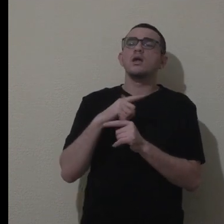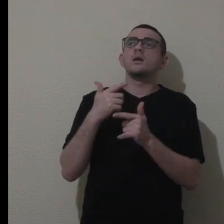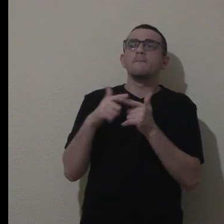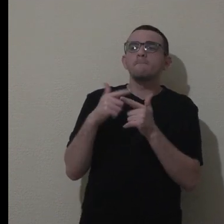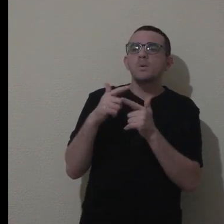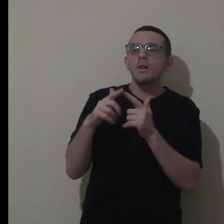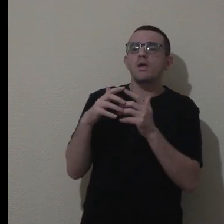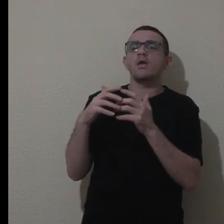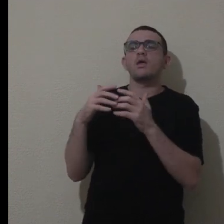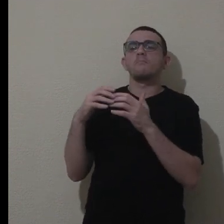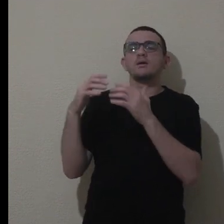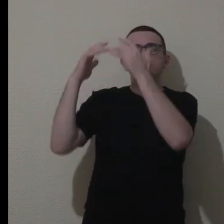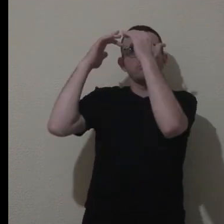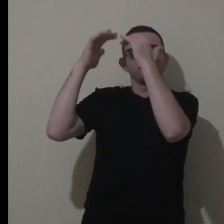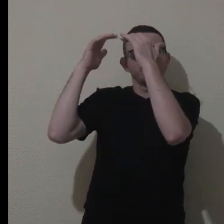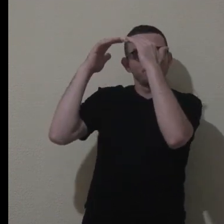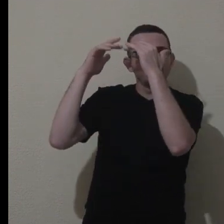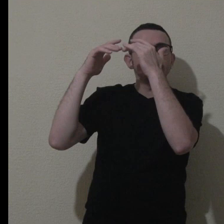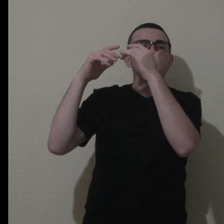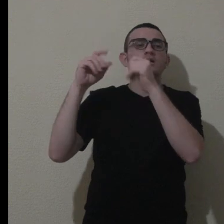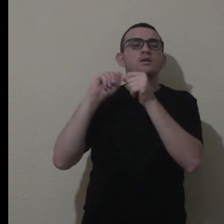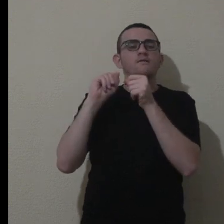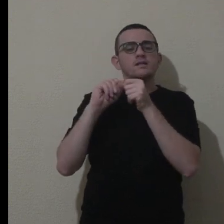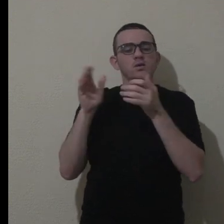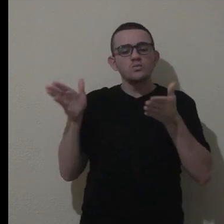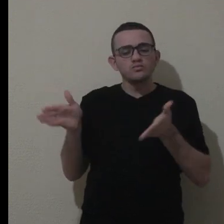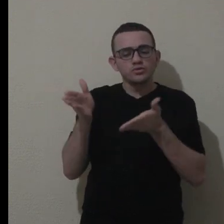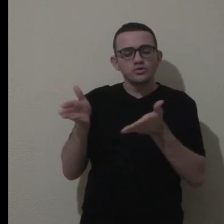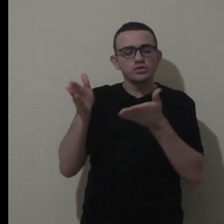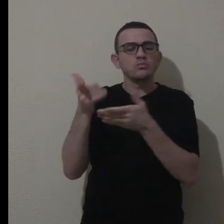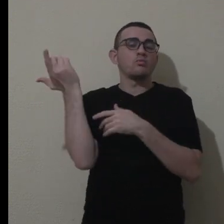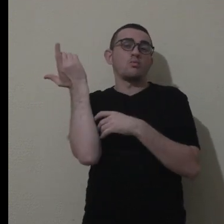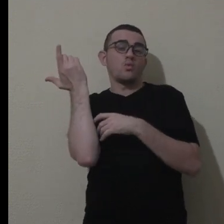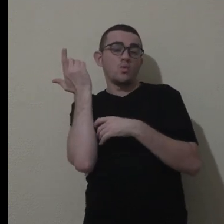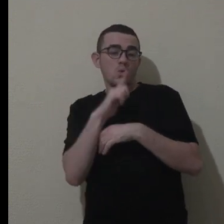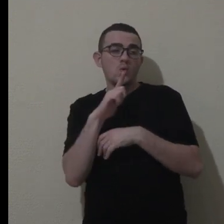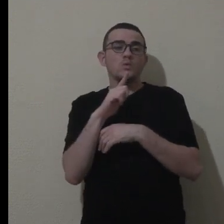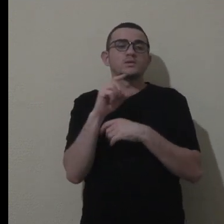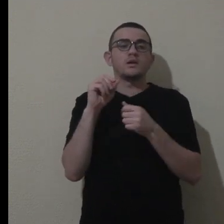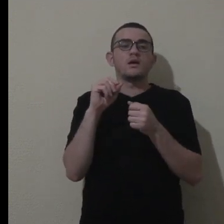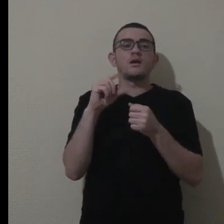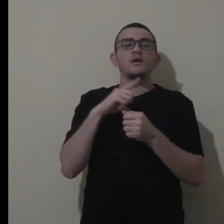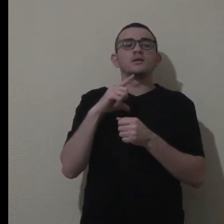de dificuldades cognitivas, e eles querem ver se, fazendo estímulos, conseguem trazer